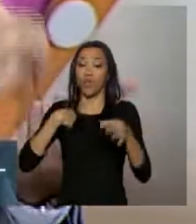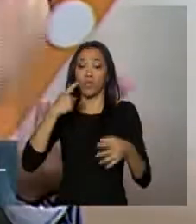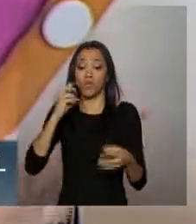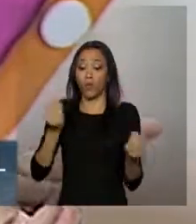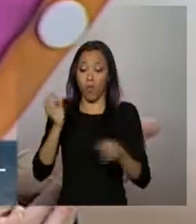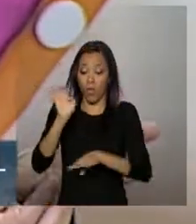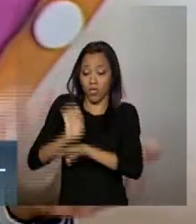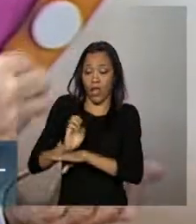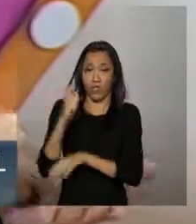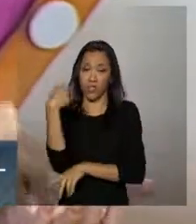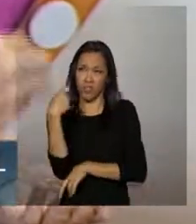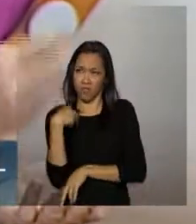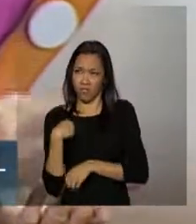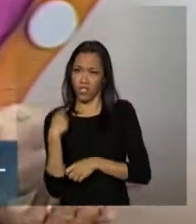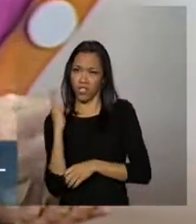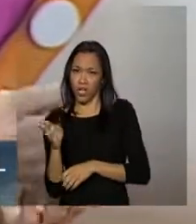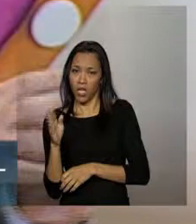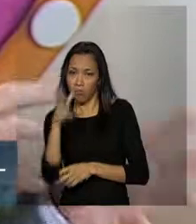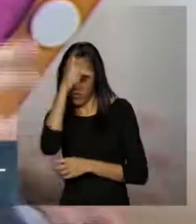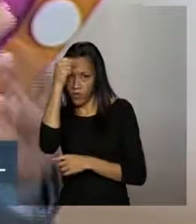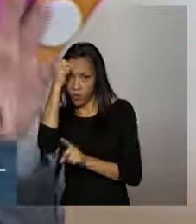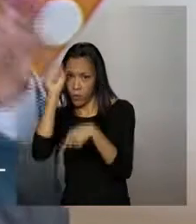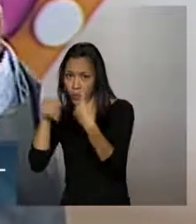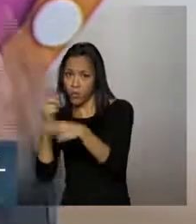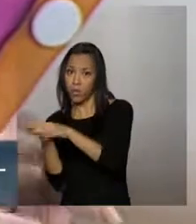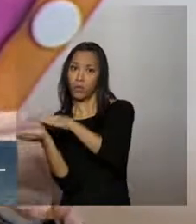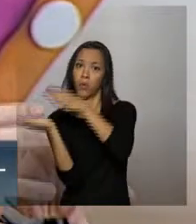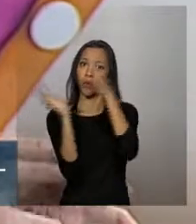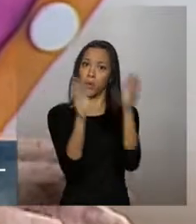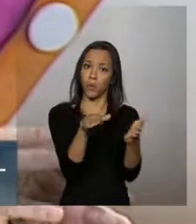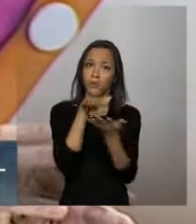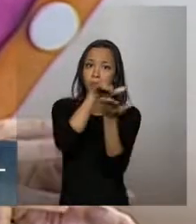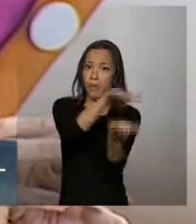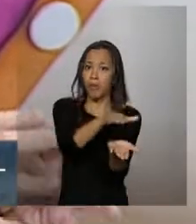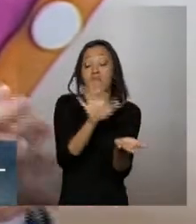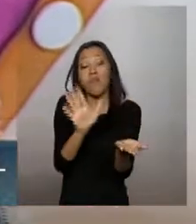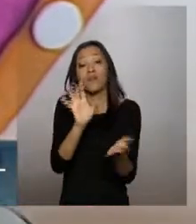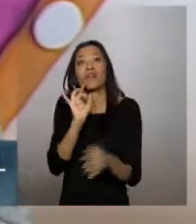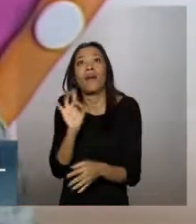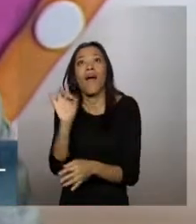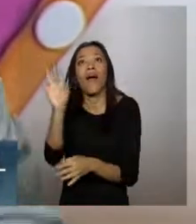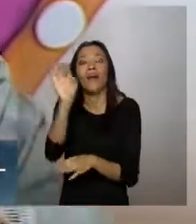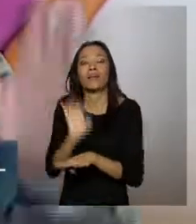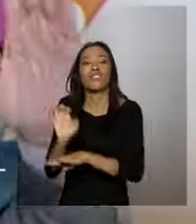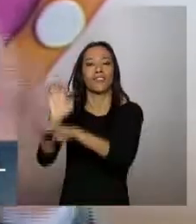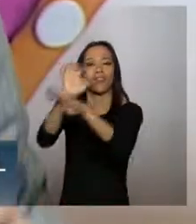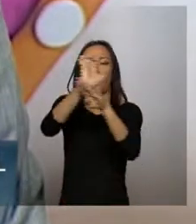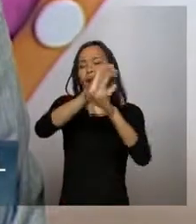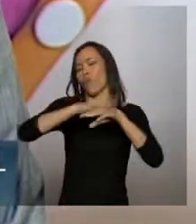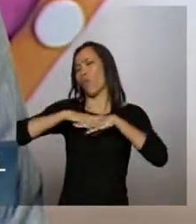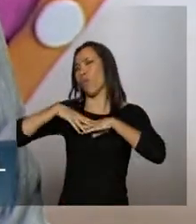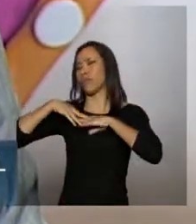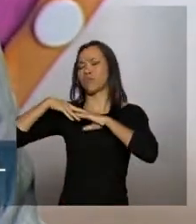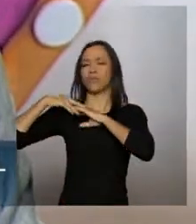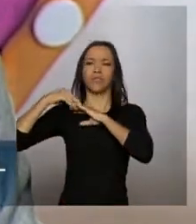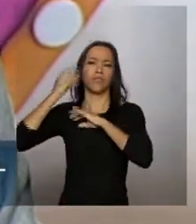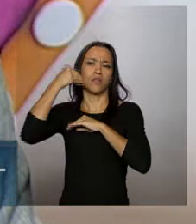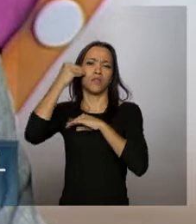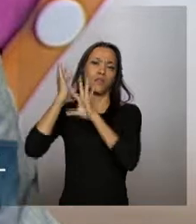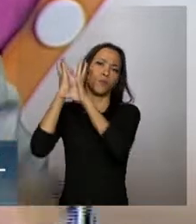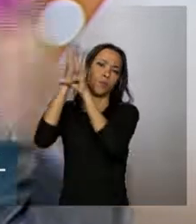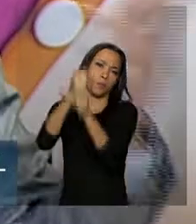vai direto para as prefeituras ou se ela vai para depósitos regionais, mas cada estado, né, já tem uma longa experiência